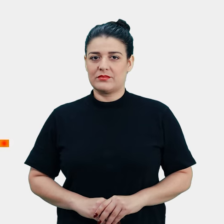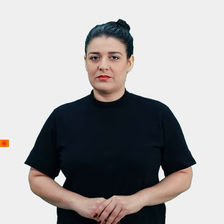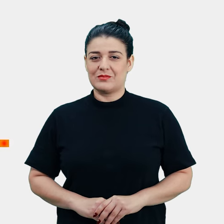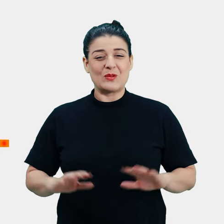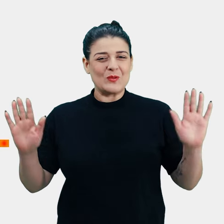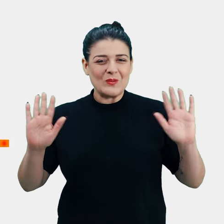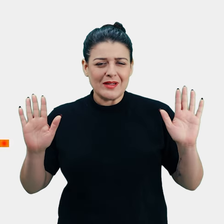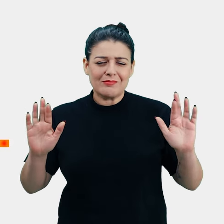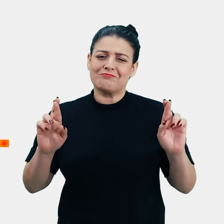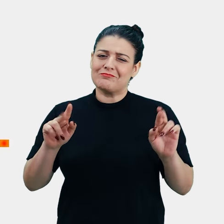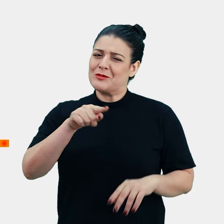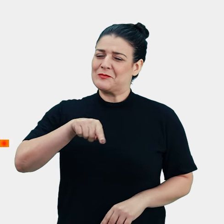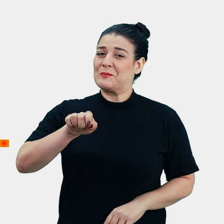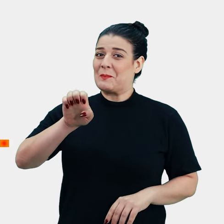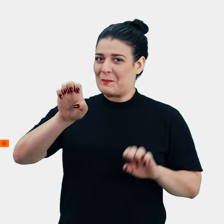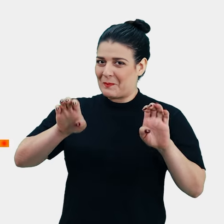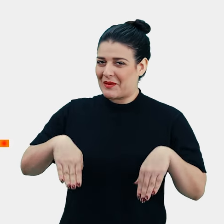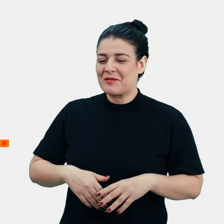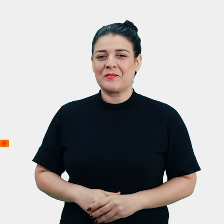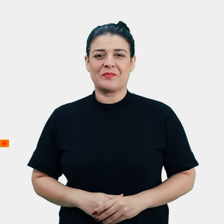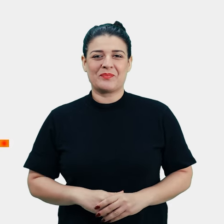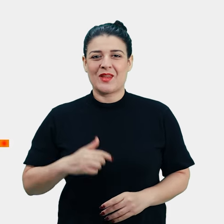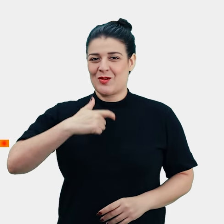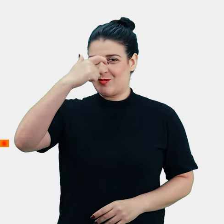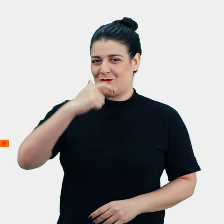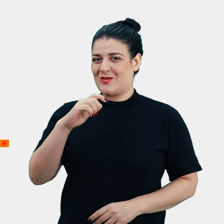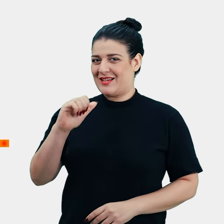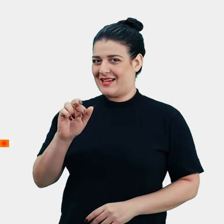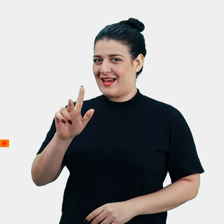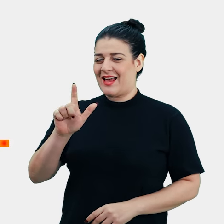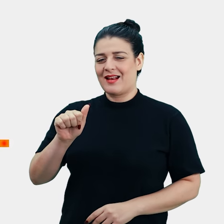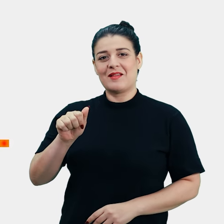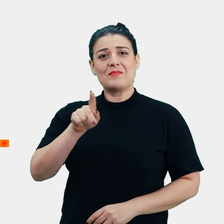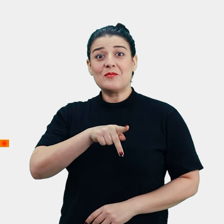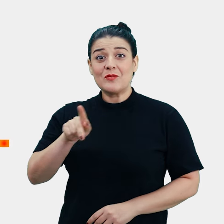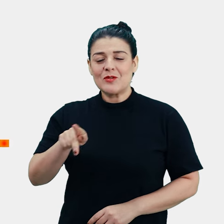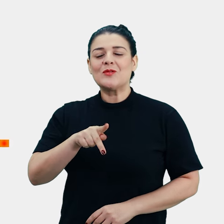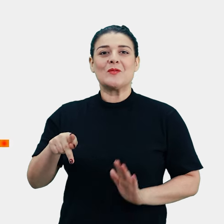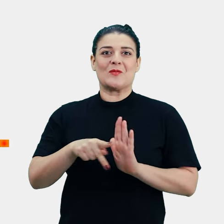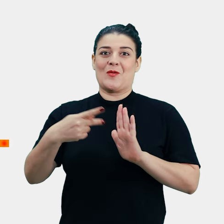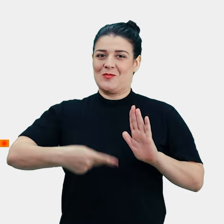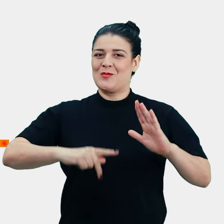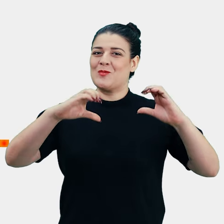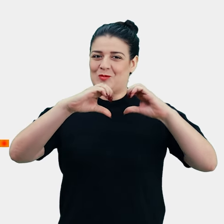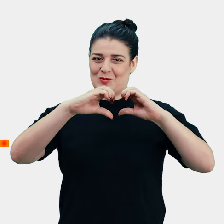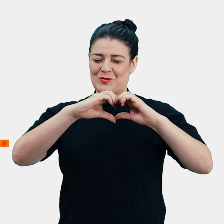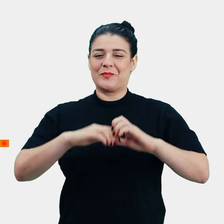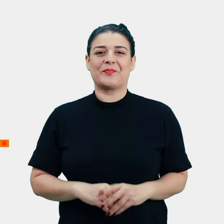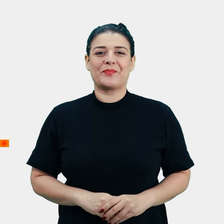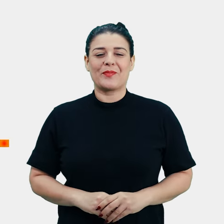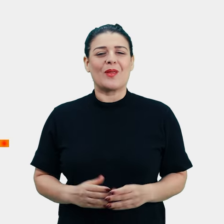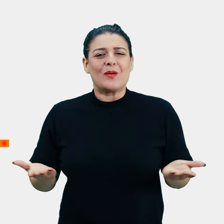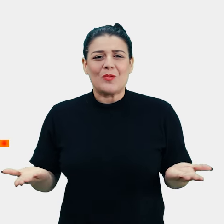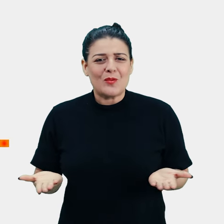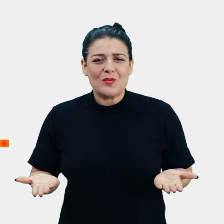Olá, espero que todos vocês estejam bem. Eu sou a Carla Monteiro Leal, sou professora tutora na Uniswan e estou aqui